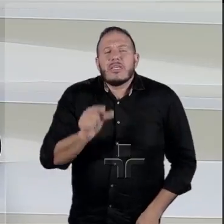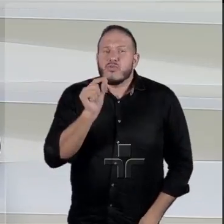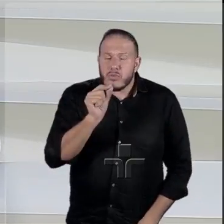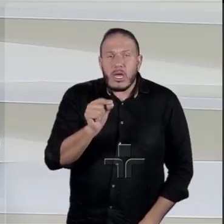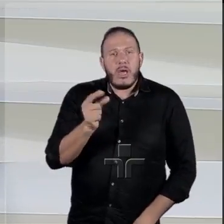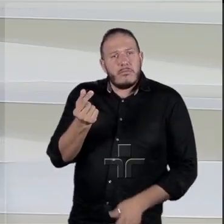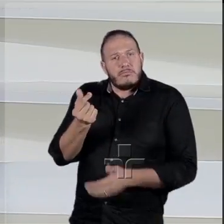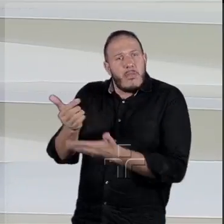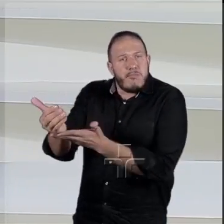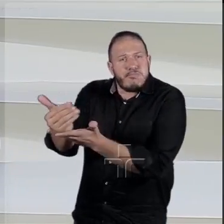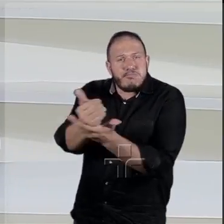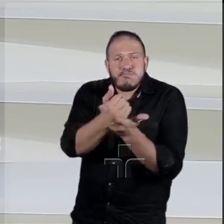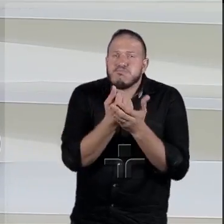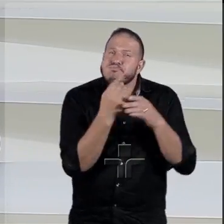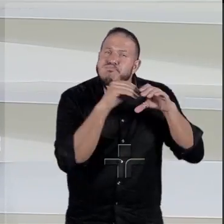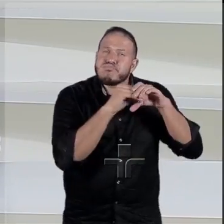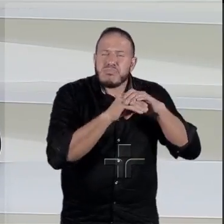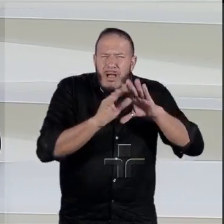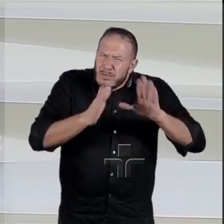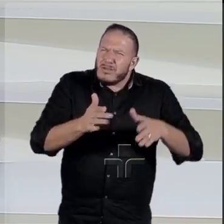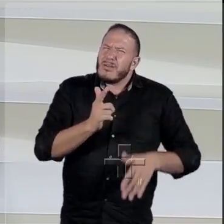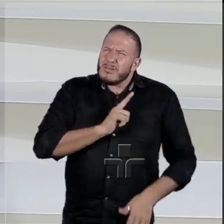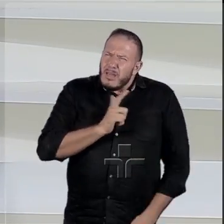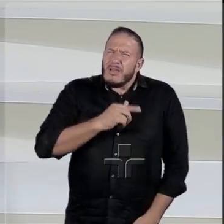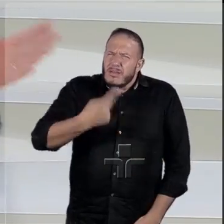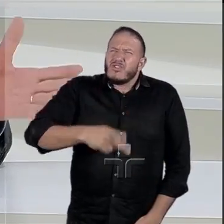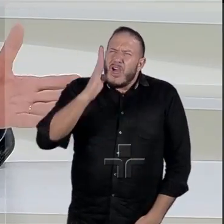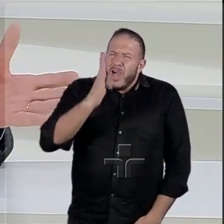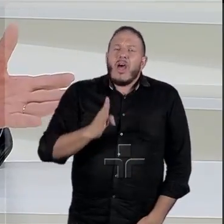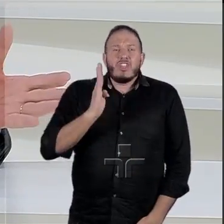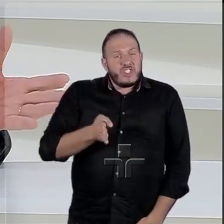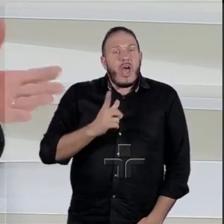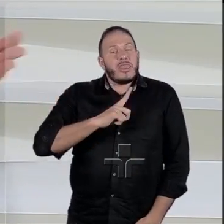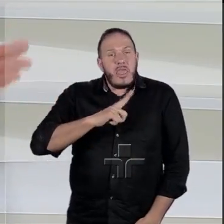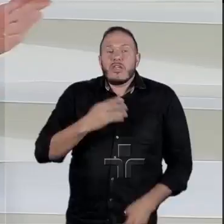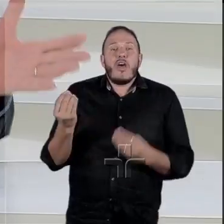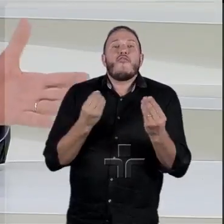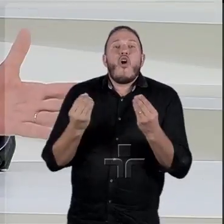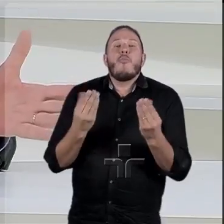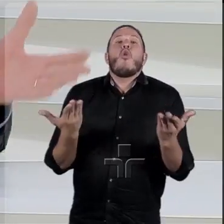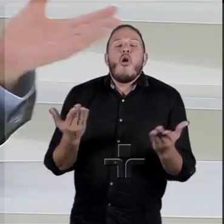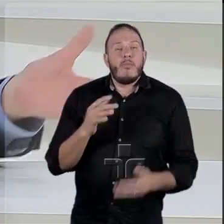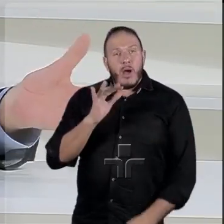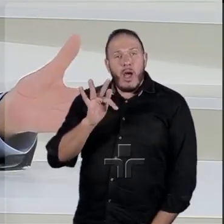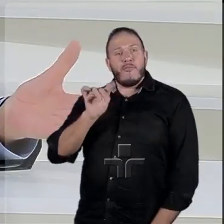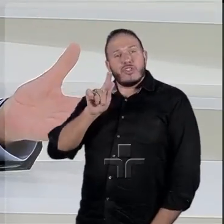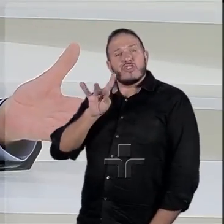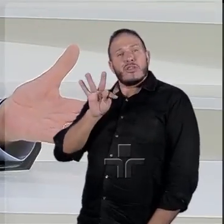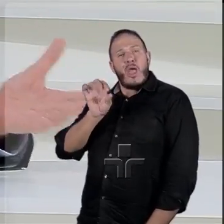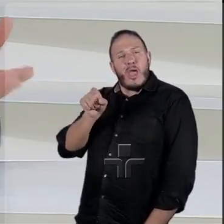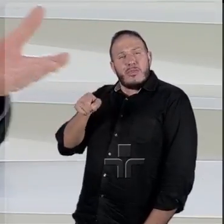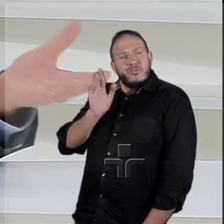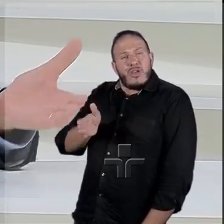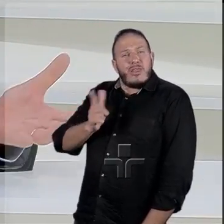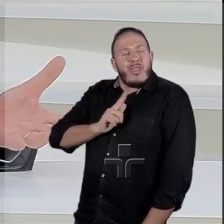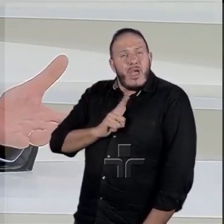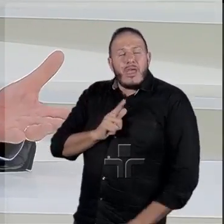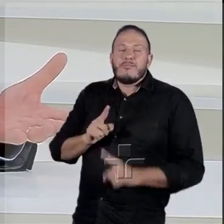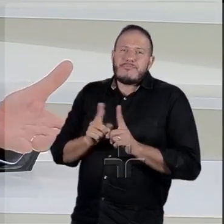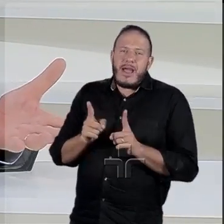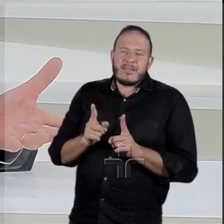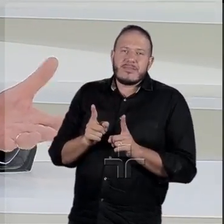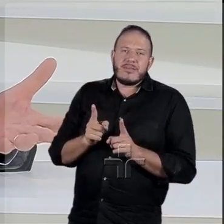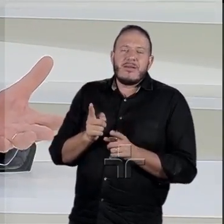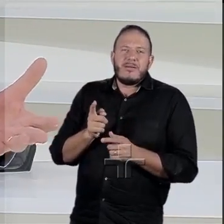já existe. No Brasil, Sim, cara. Ela já existe na forma do fundo de garantia. Ela é uma conta capitalizada, só que paga menos